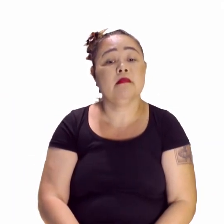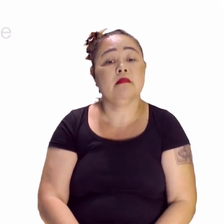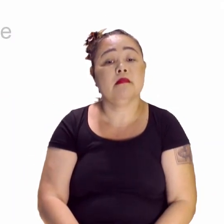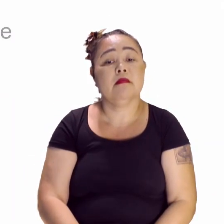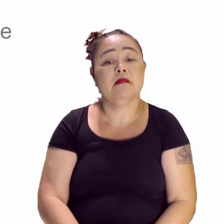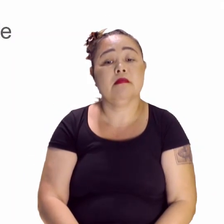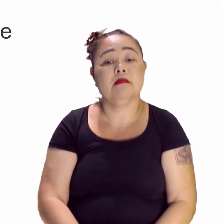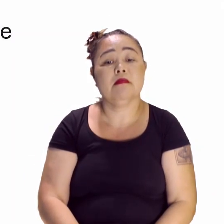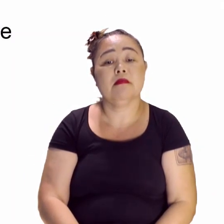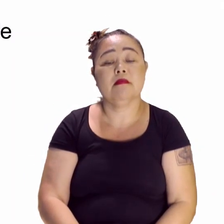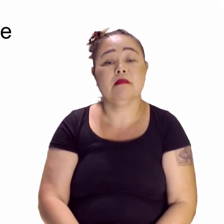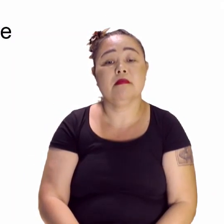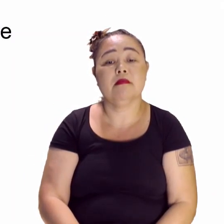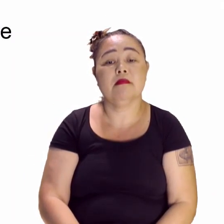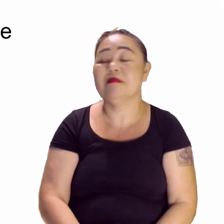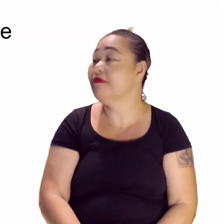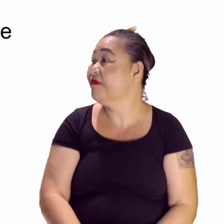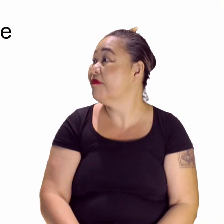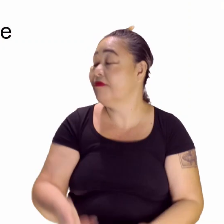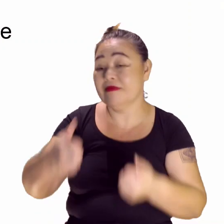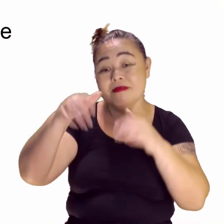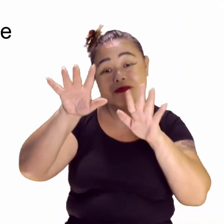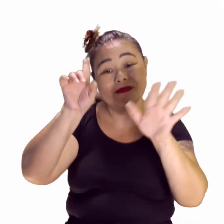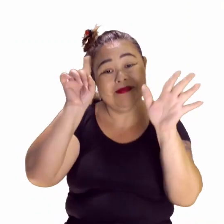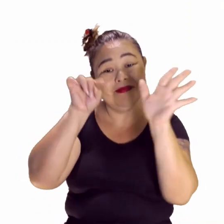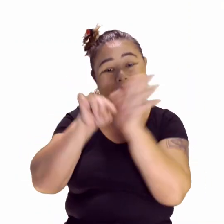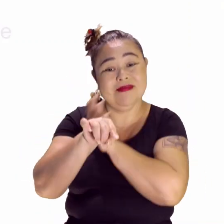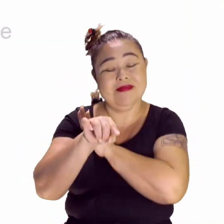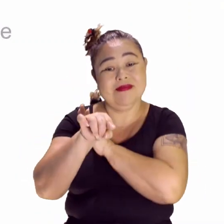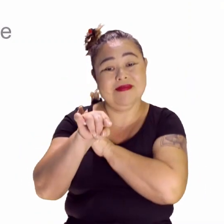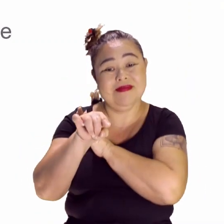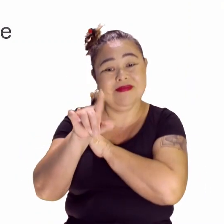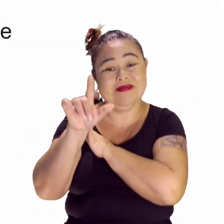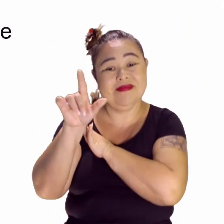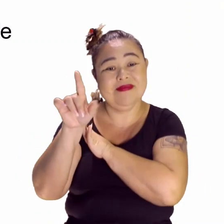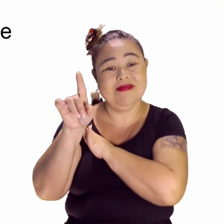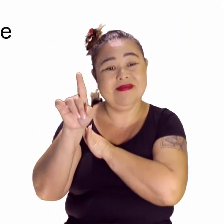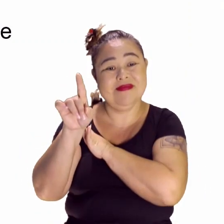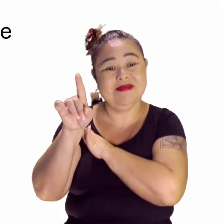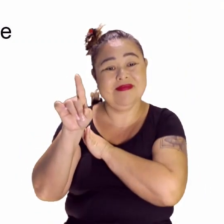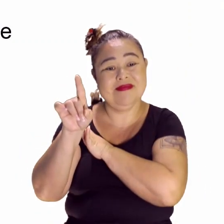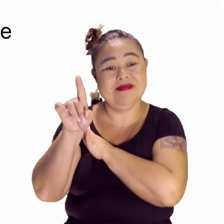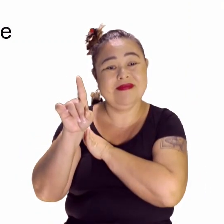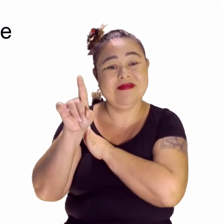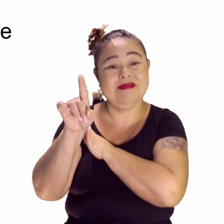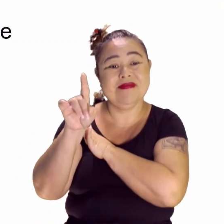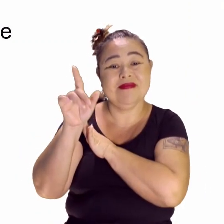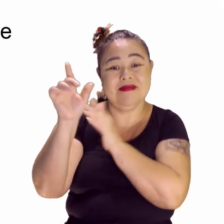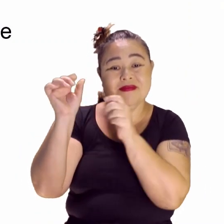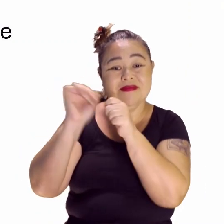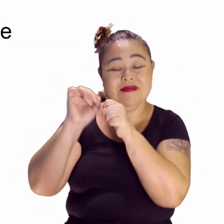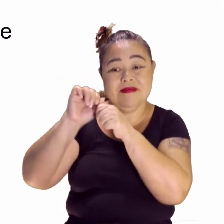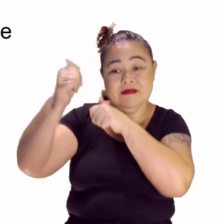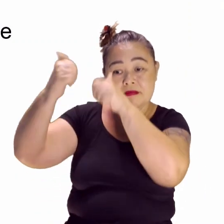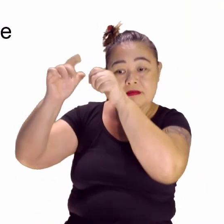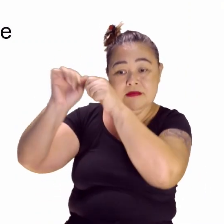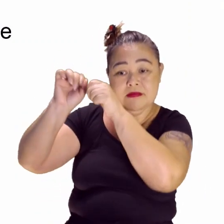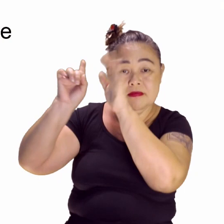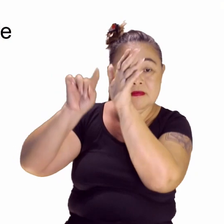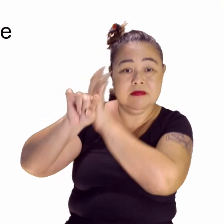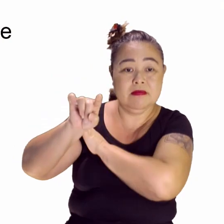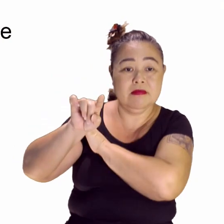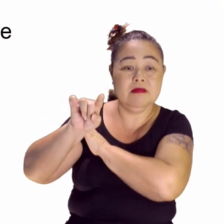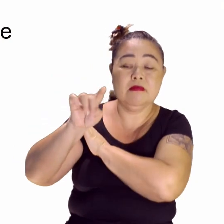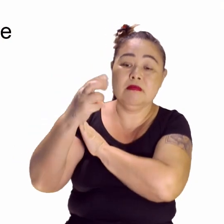Eita, não acredito. A própria questão já jogou na resposta certa. Mas vamos fazer a análise dessa questão.